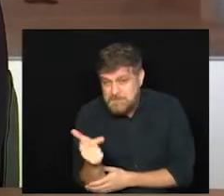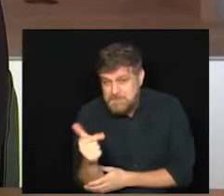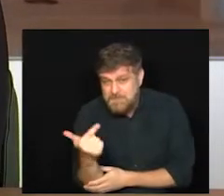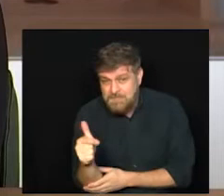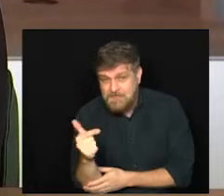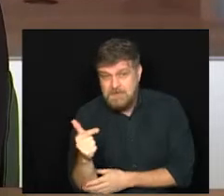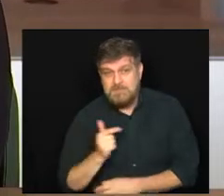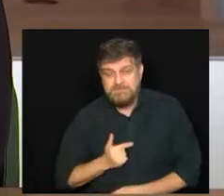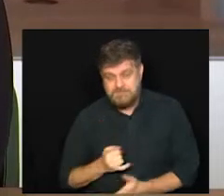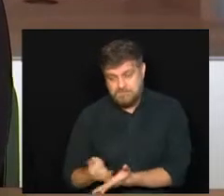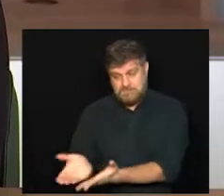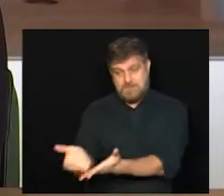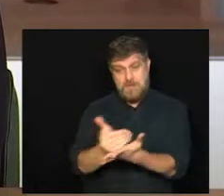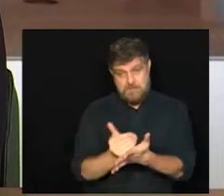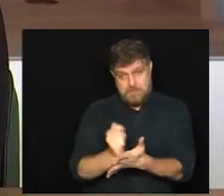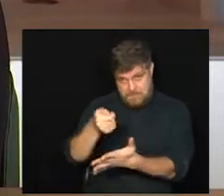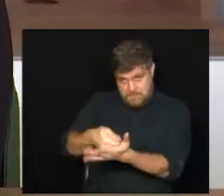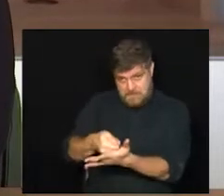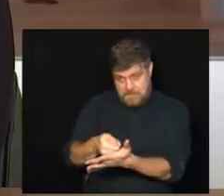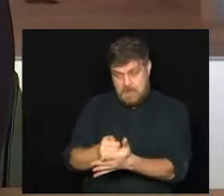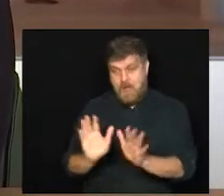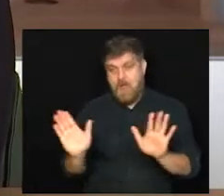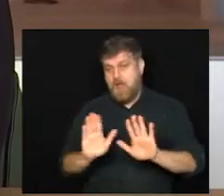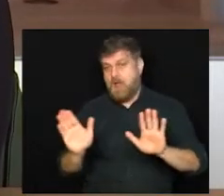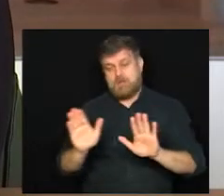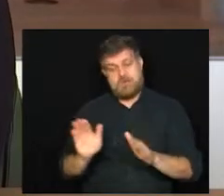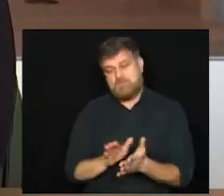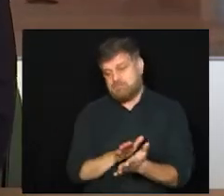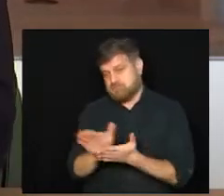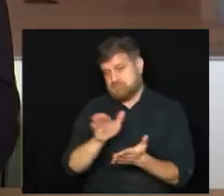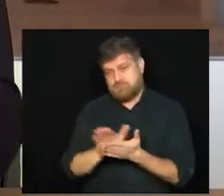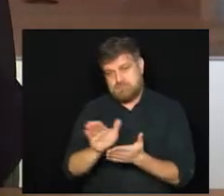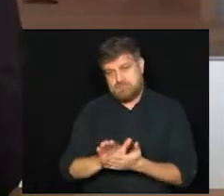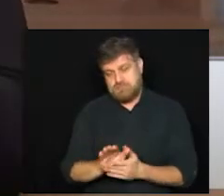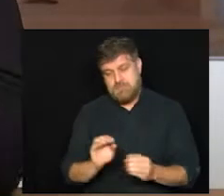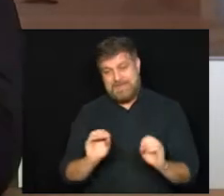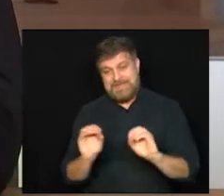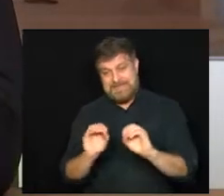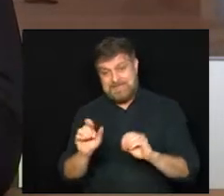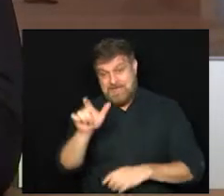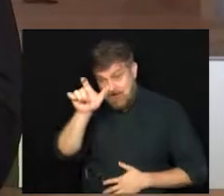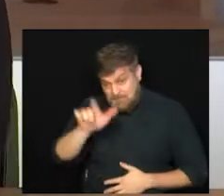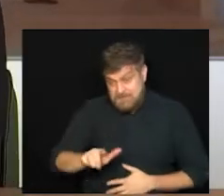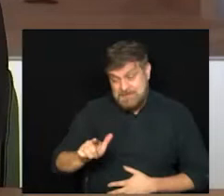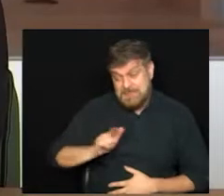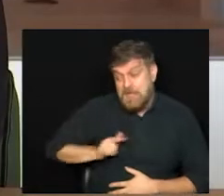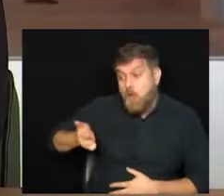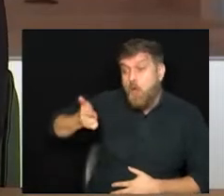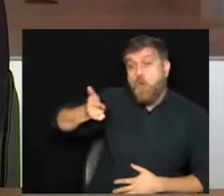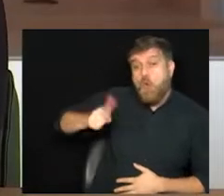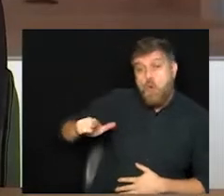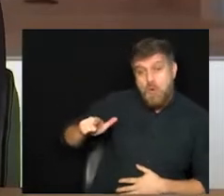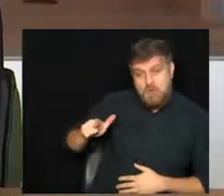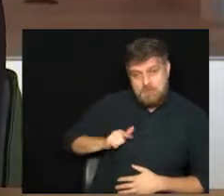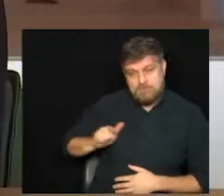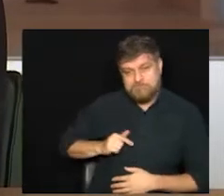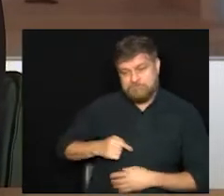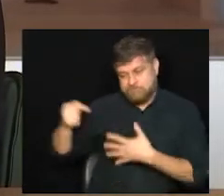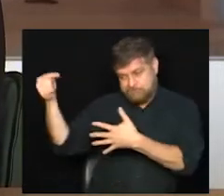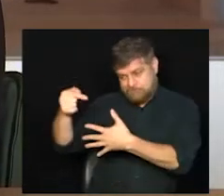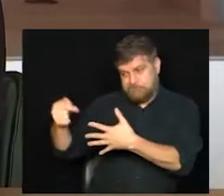rendimentos tributáveis, então você não precisa fazer declaração, a não ser que você tenha incorrido em outros itens